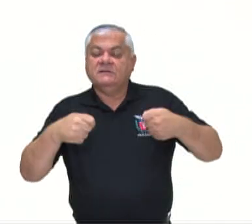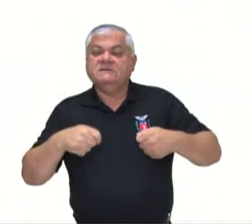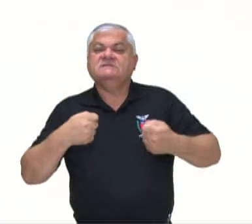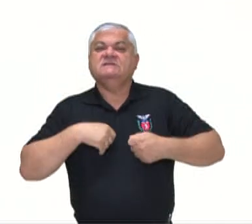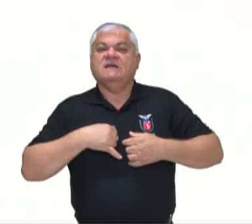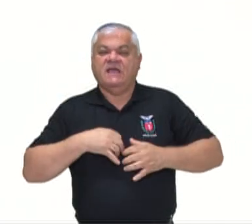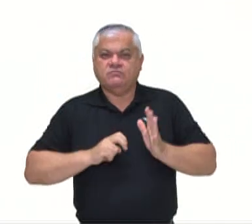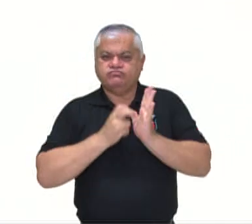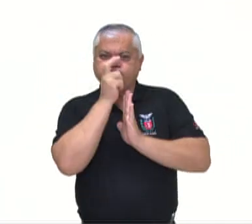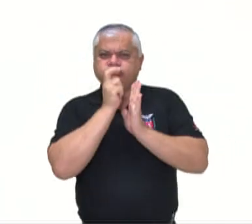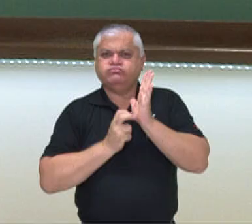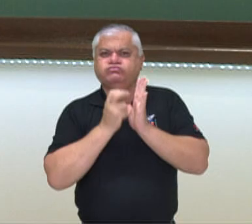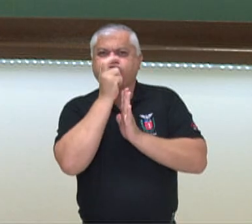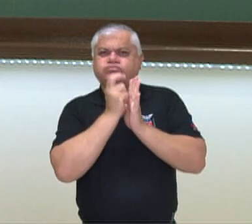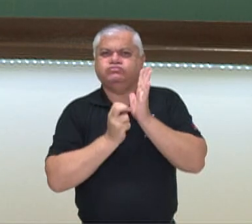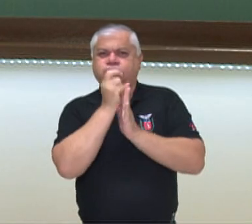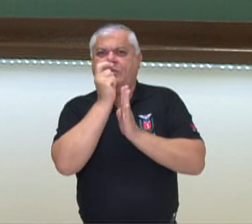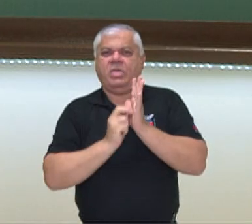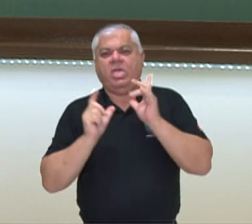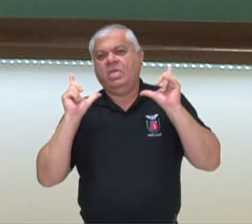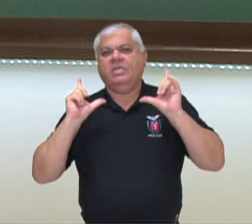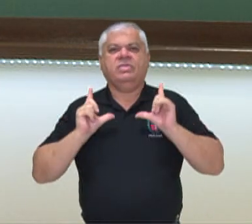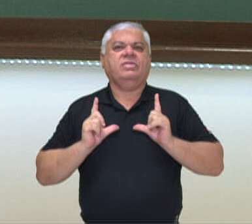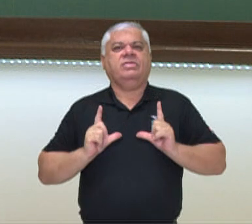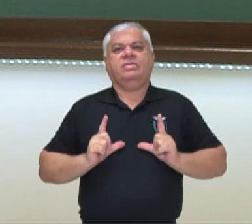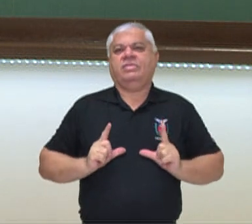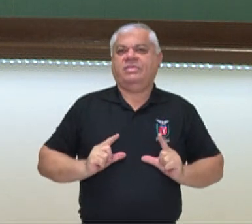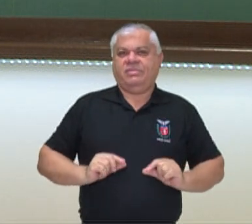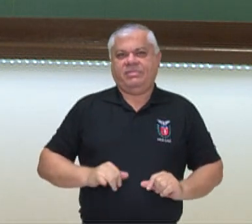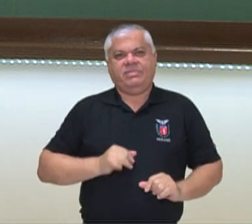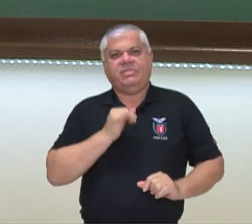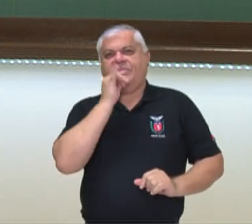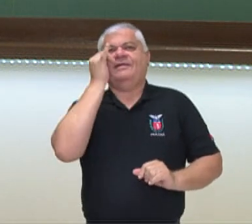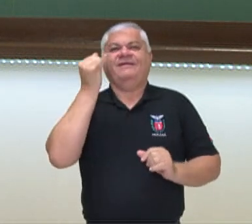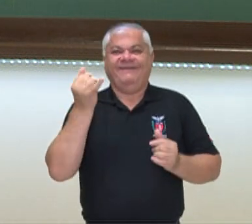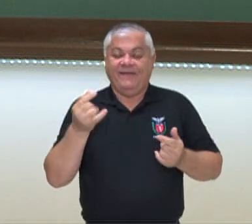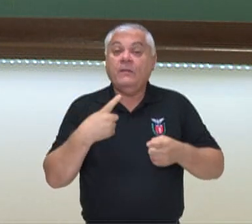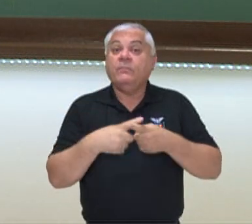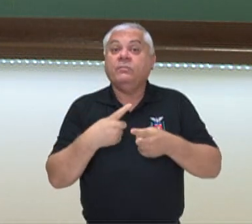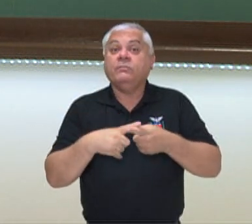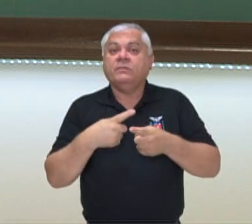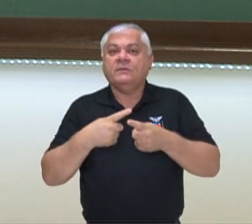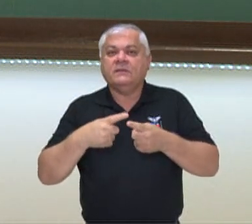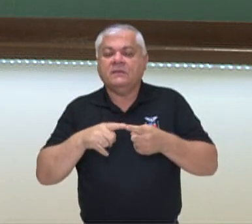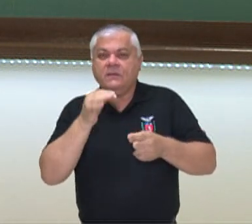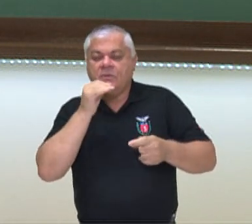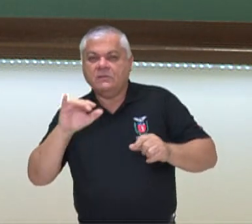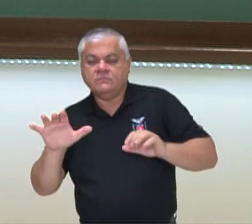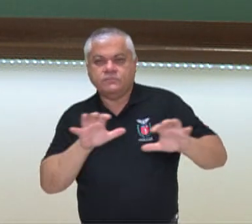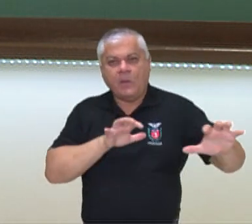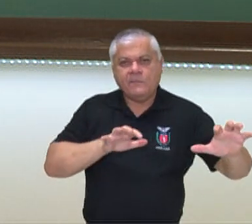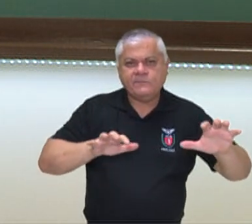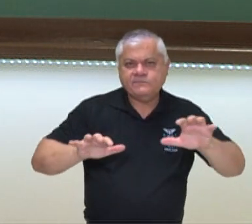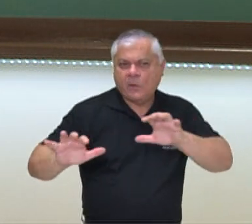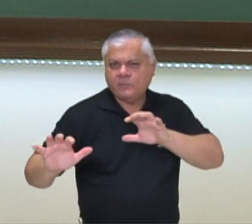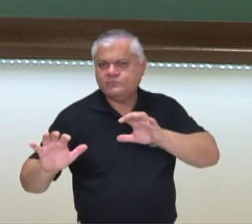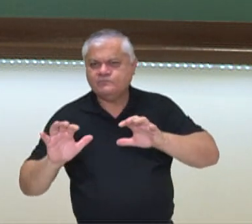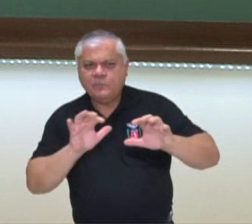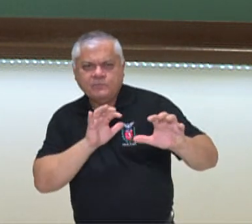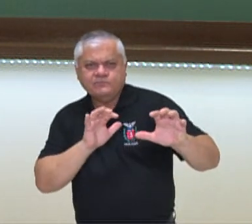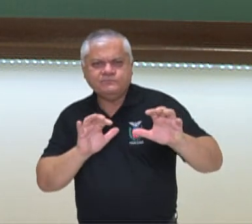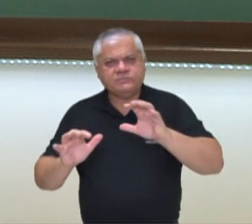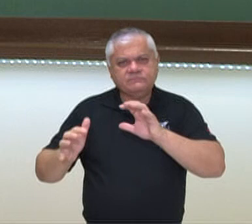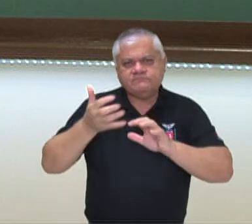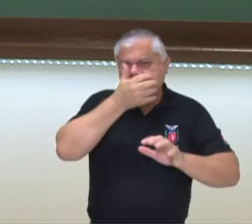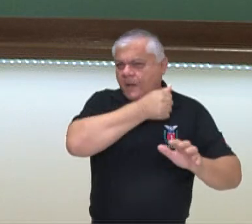as suas energias. Então, a ideia do Shondaro é desviar-se dos golpes do seu